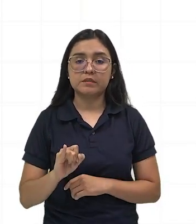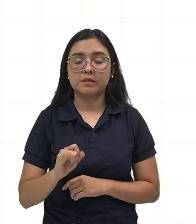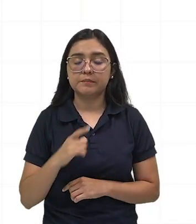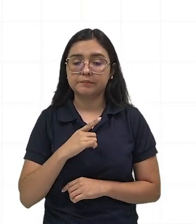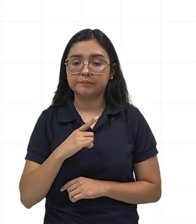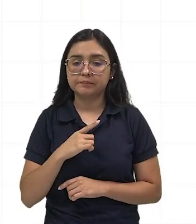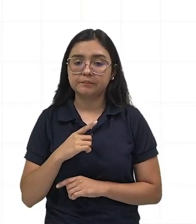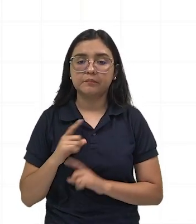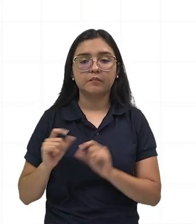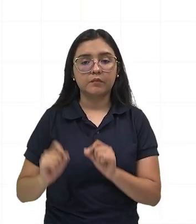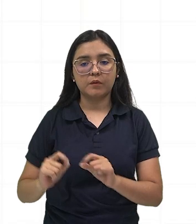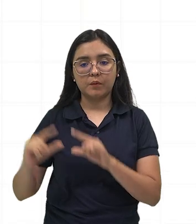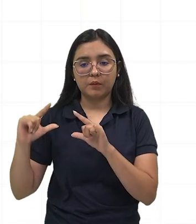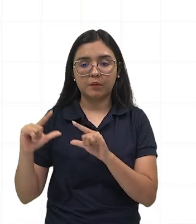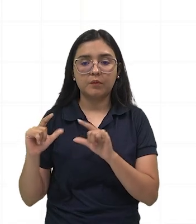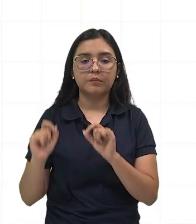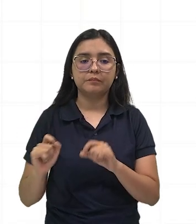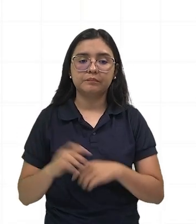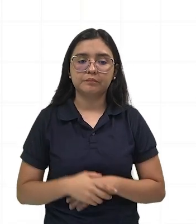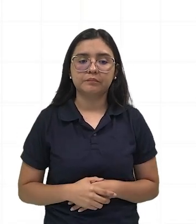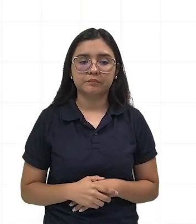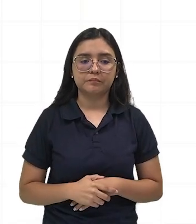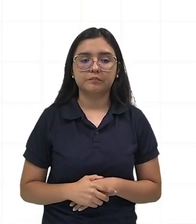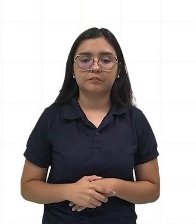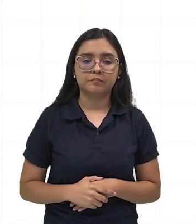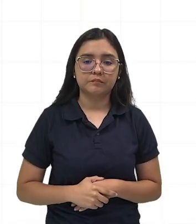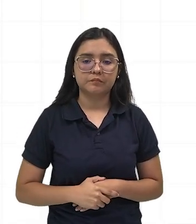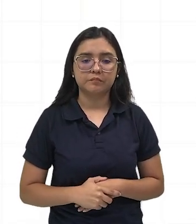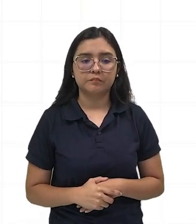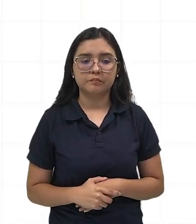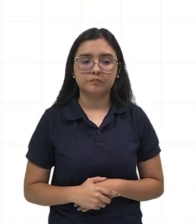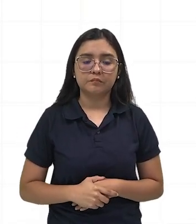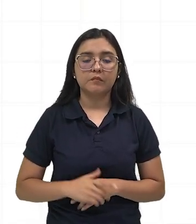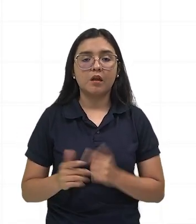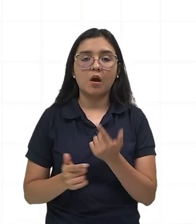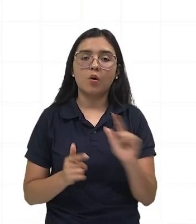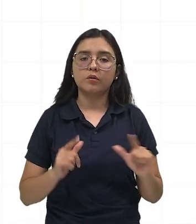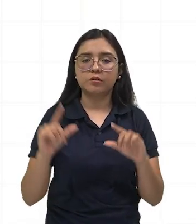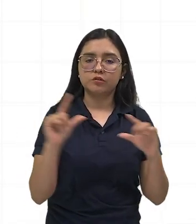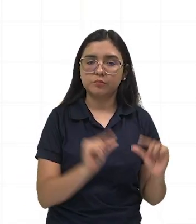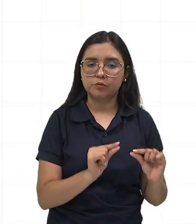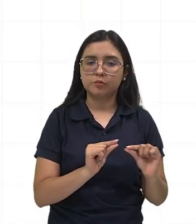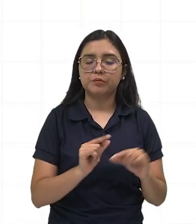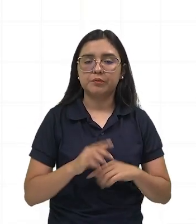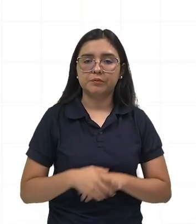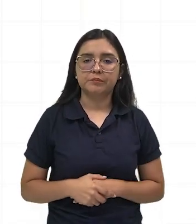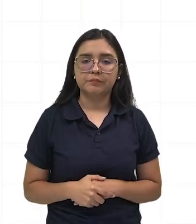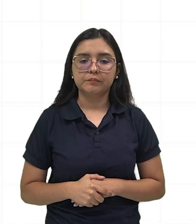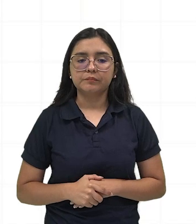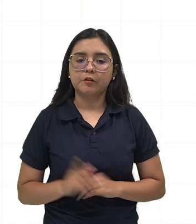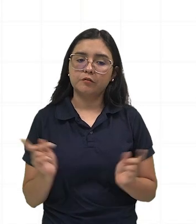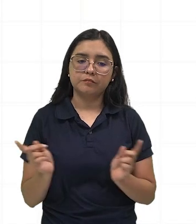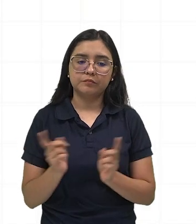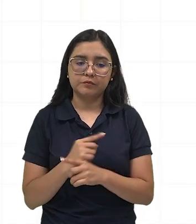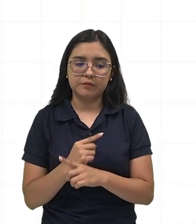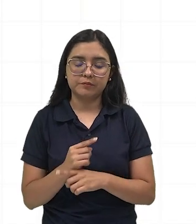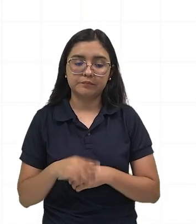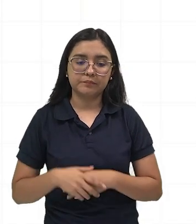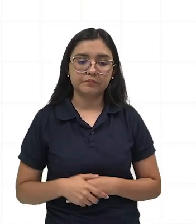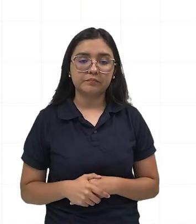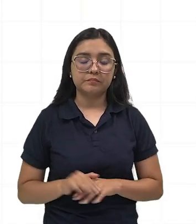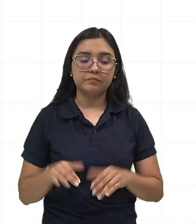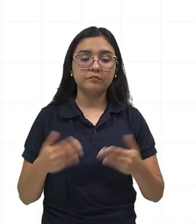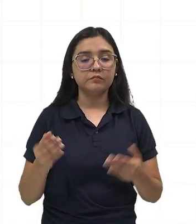uma grandeza causa uma redução na medida da outra ou vice-versa. Olha, então